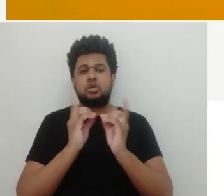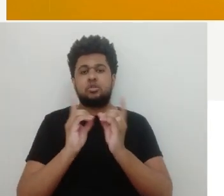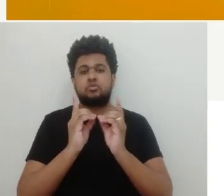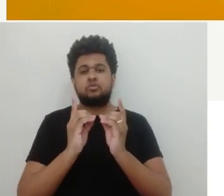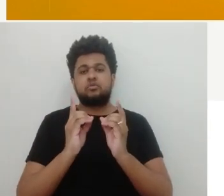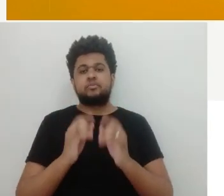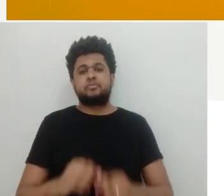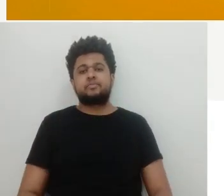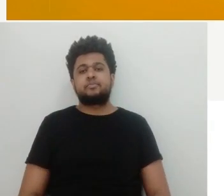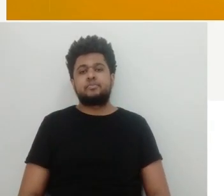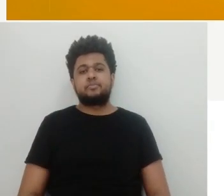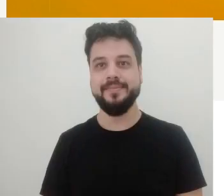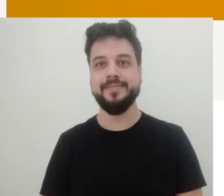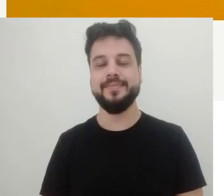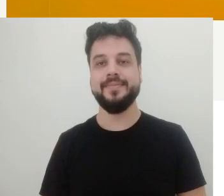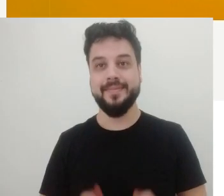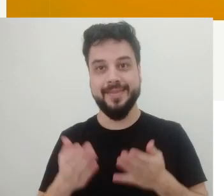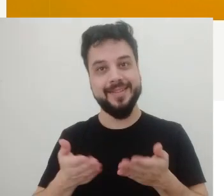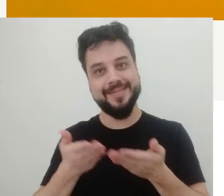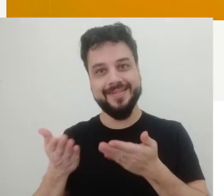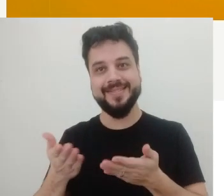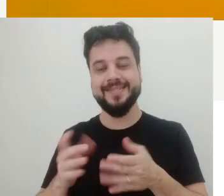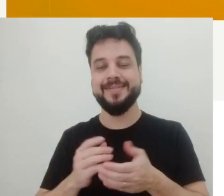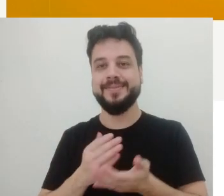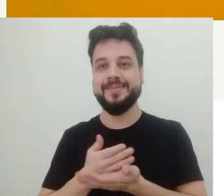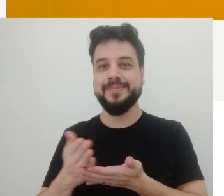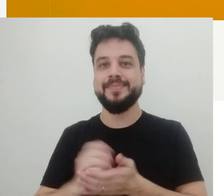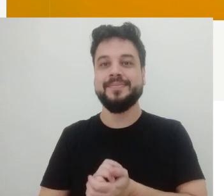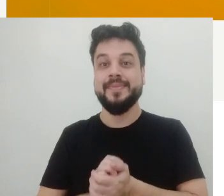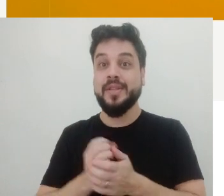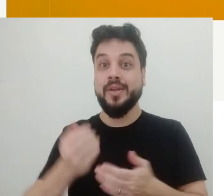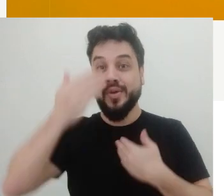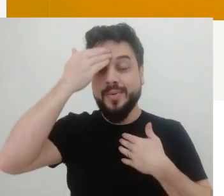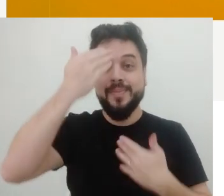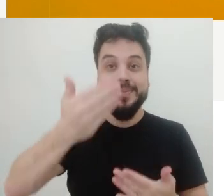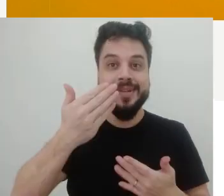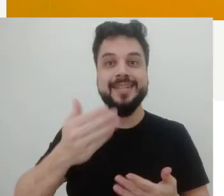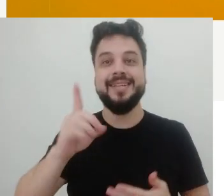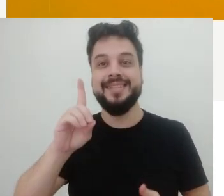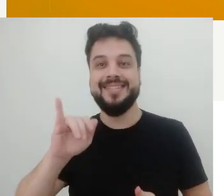Quero começar cumprimentando a toda a gente da UNILA.